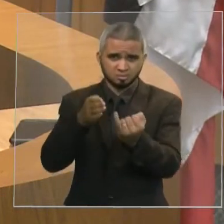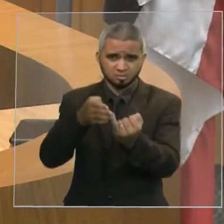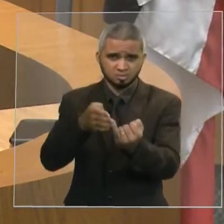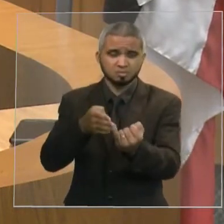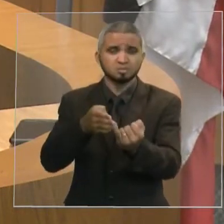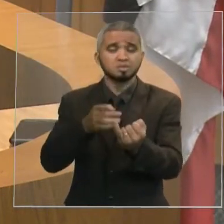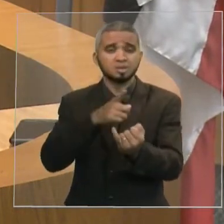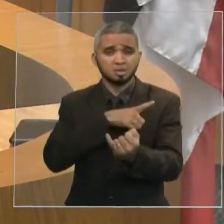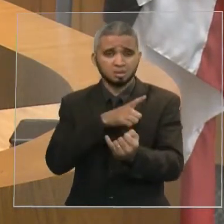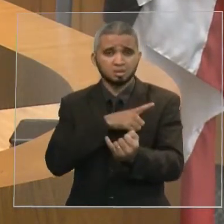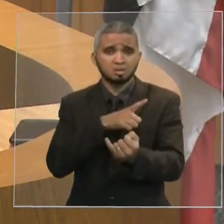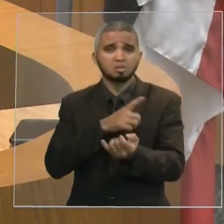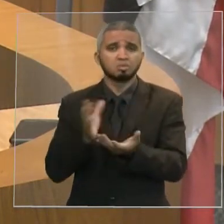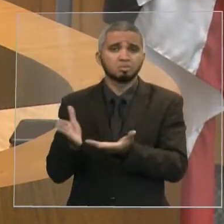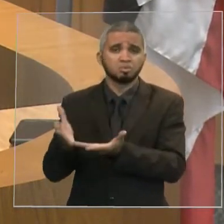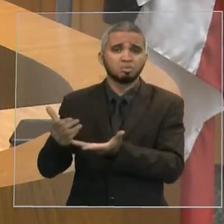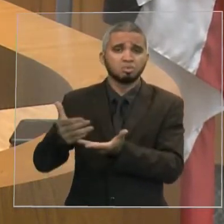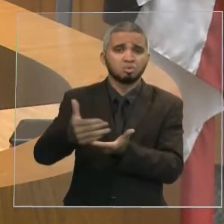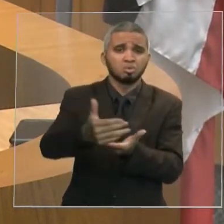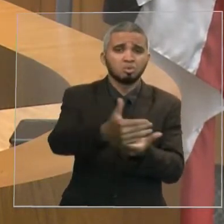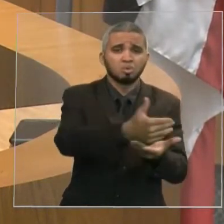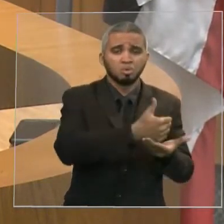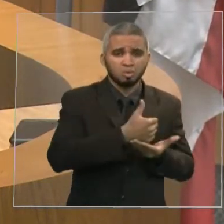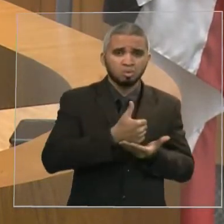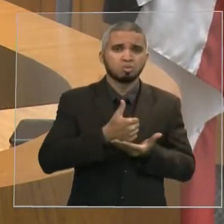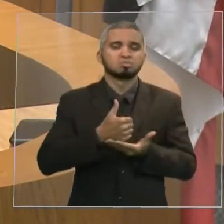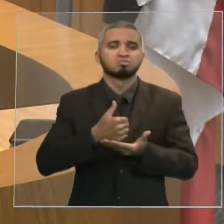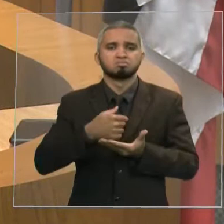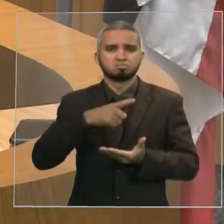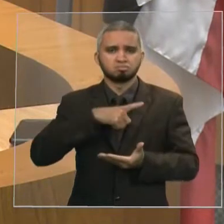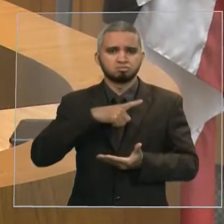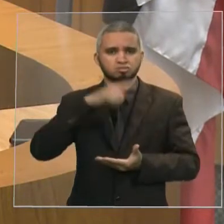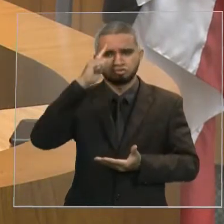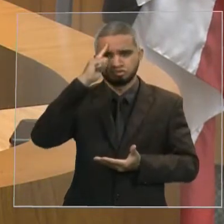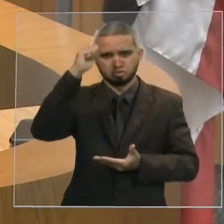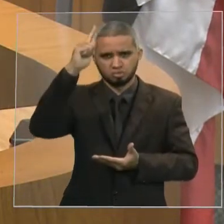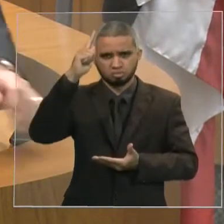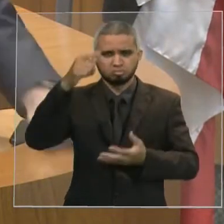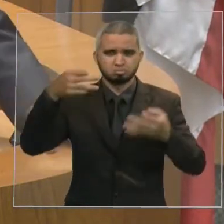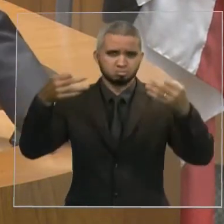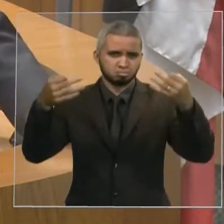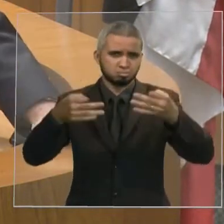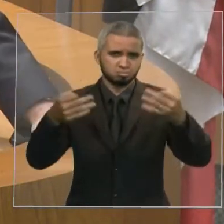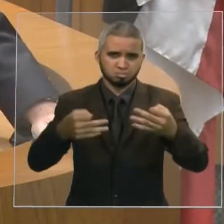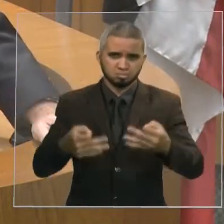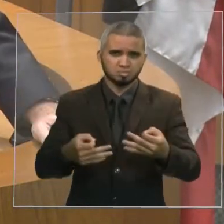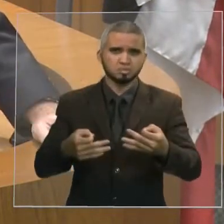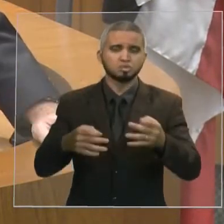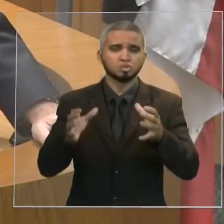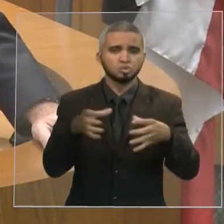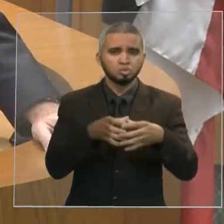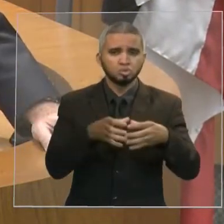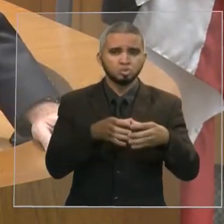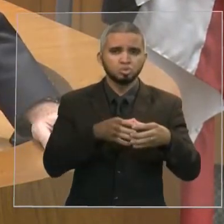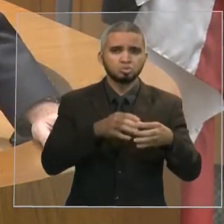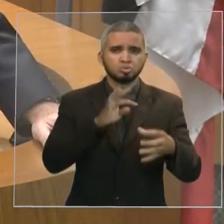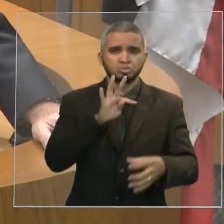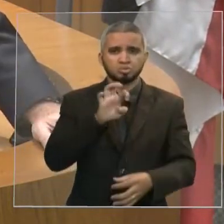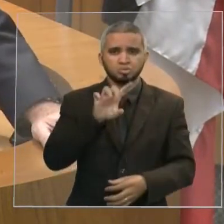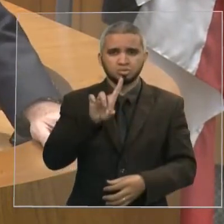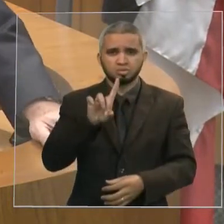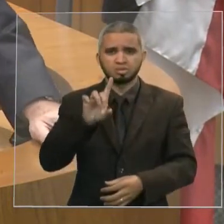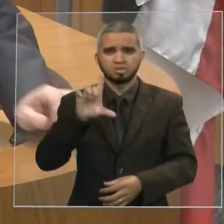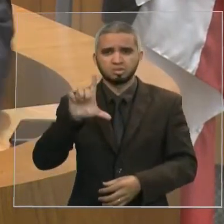recursos oriundos de uma política de gestão eficiente montada pela equipe do Dr. Ted Lago.